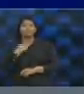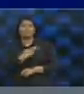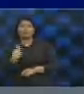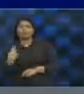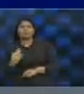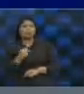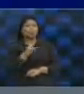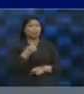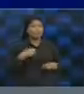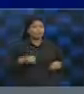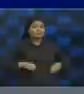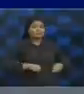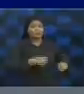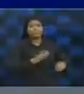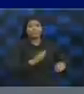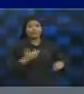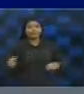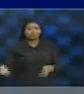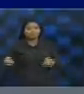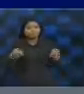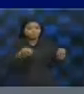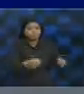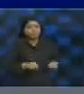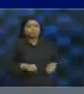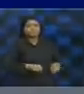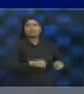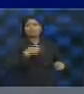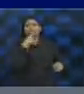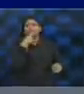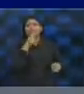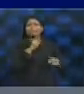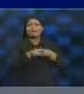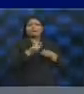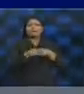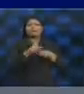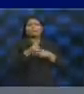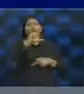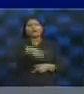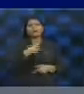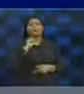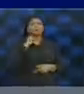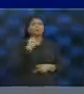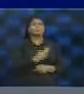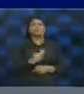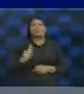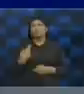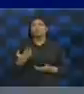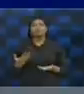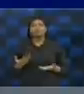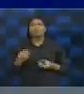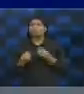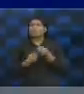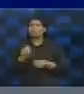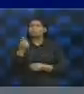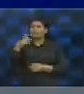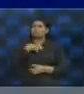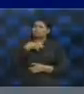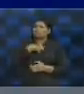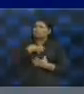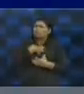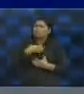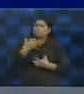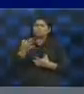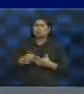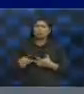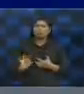E qual é a sua proposta para ter uma política fiscal mais equilibrada para a cidade, para que volte a cobrar o IPTU da forma